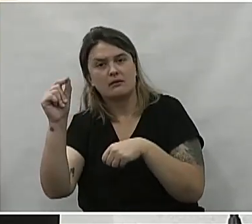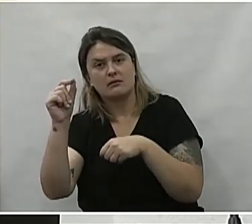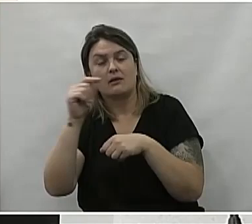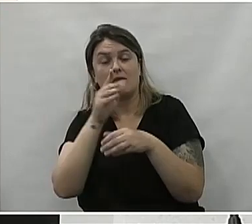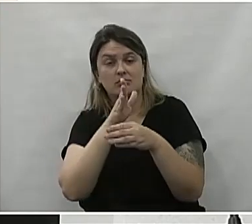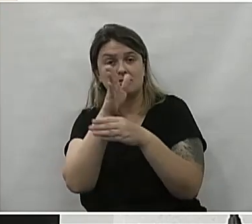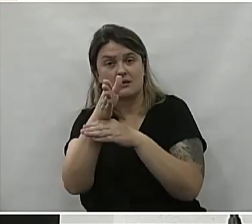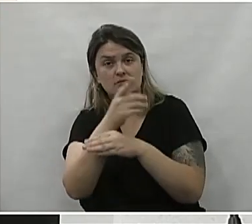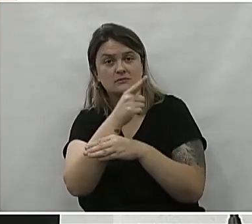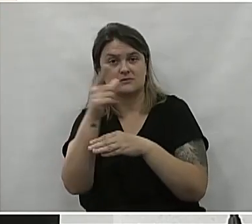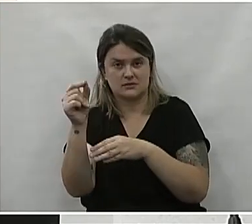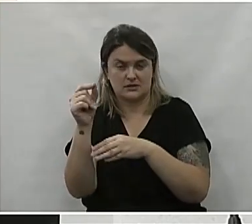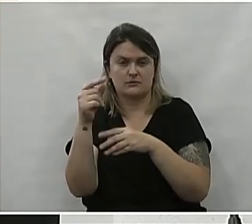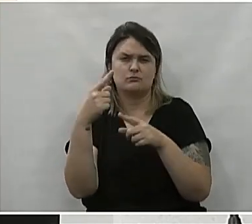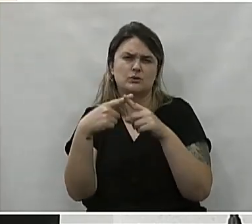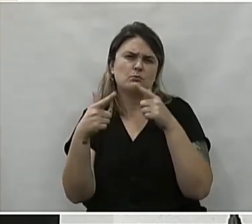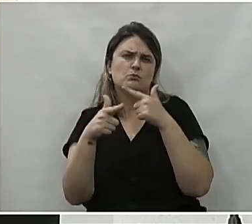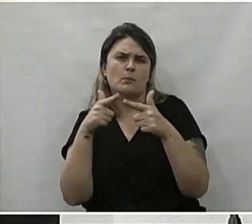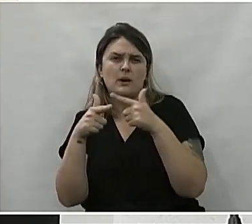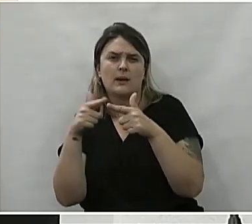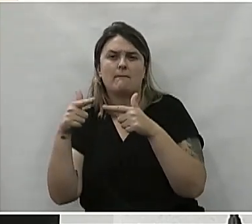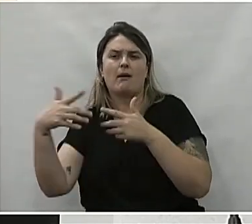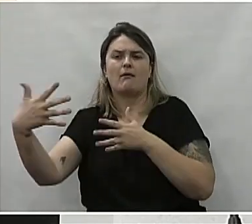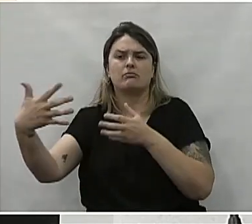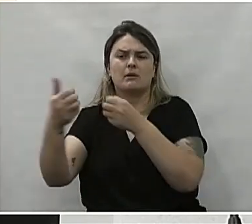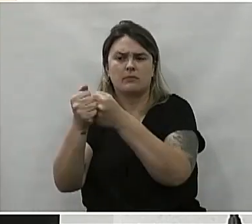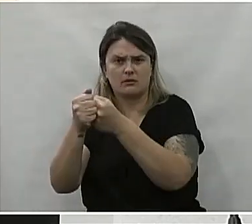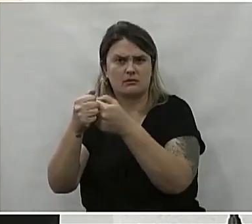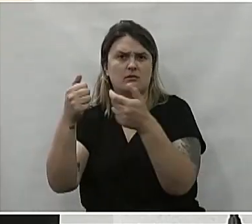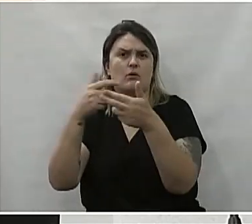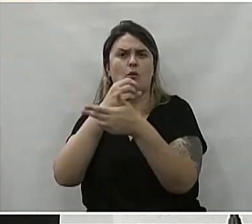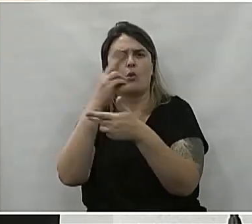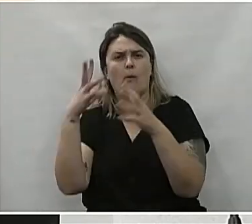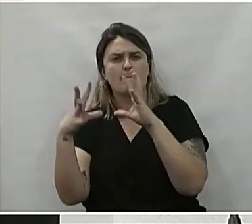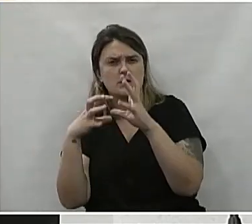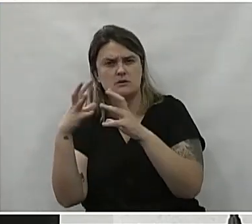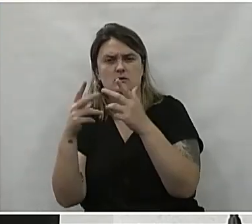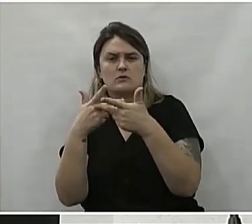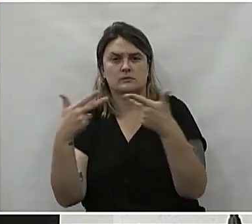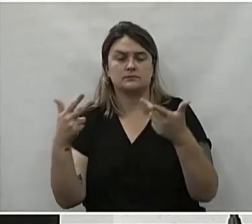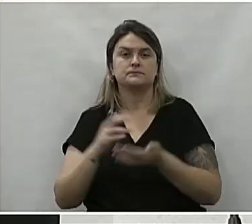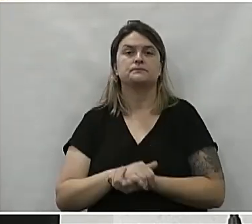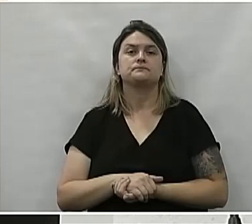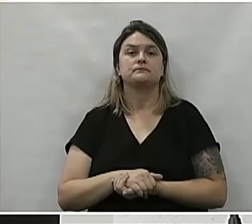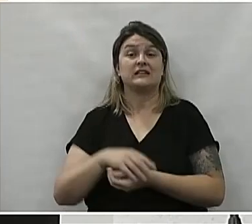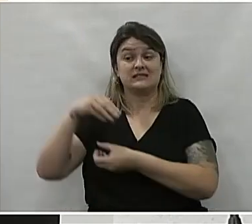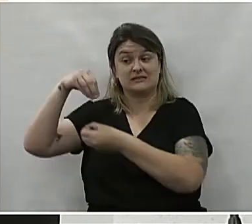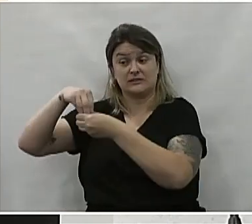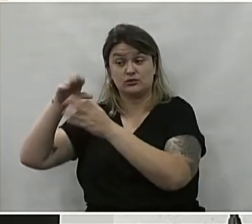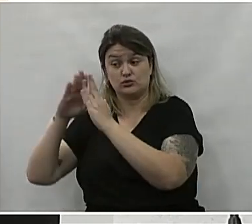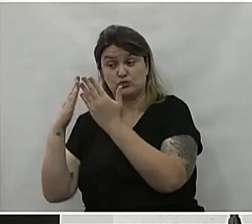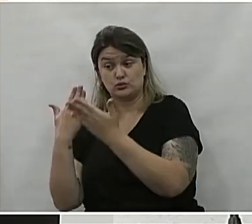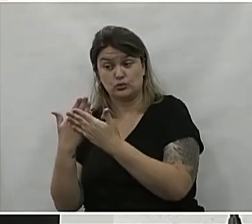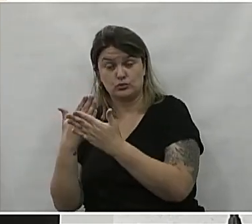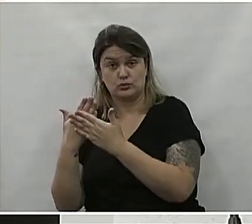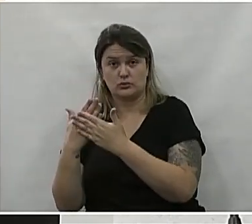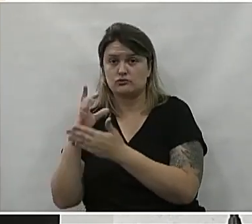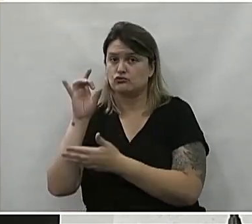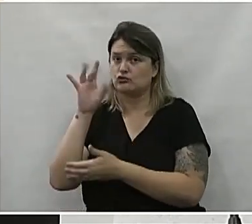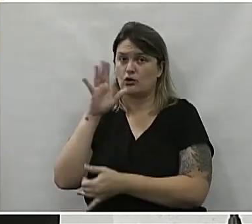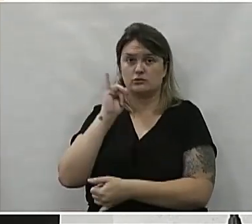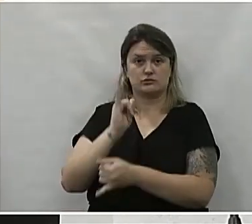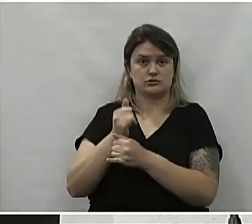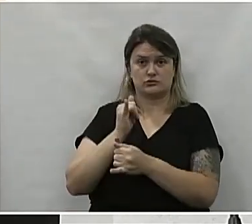aulas Especialmente Problemas de atropelamento Que envolvesse os alunos Dentro do colégio Bastava apenas Um